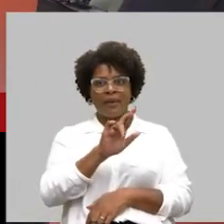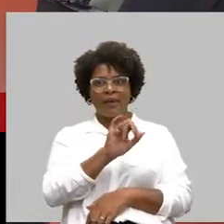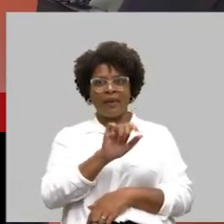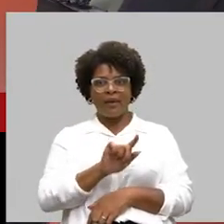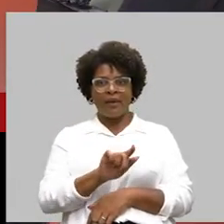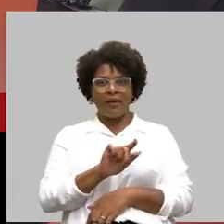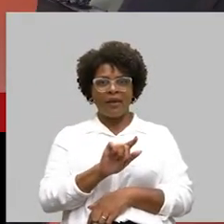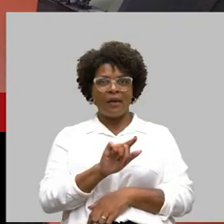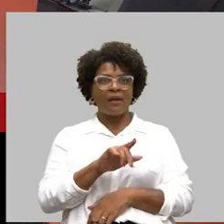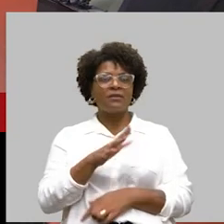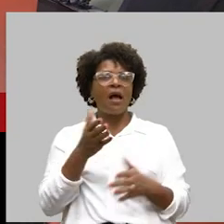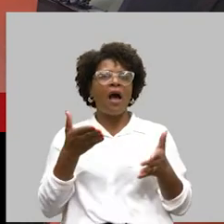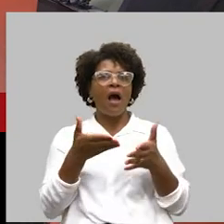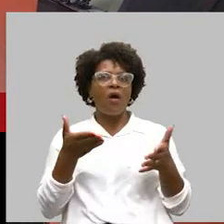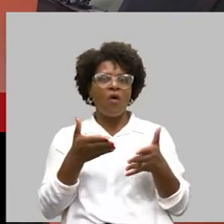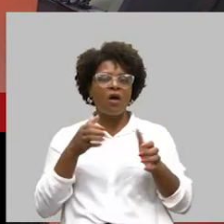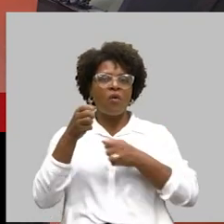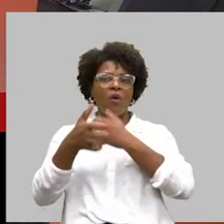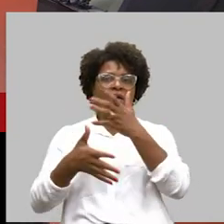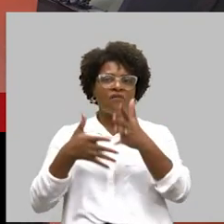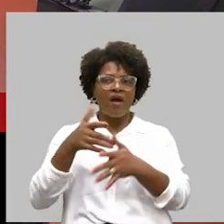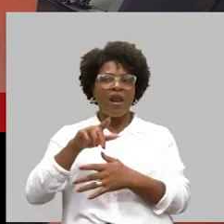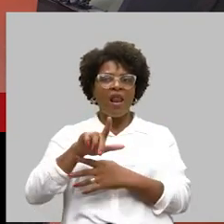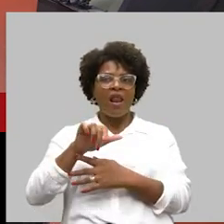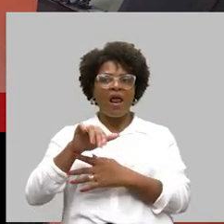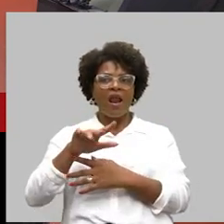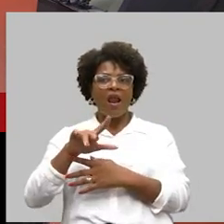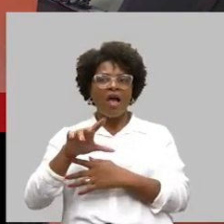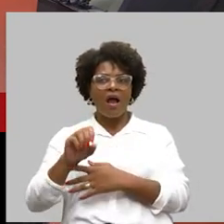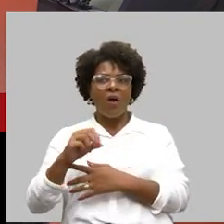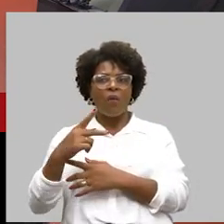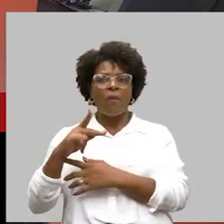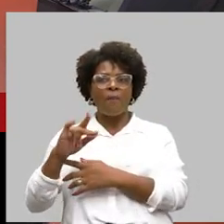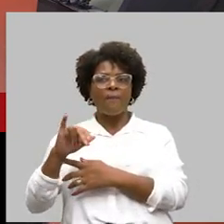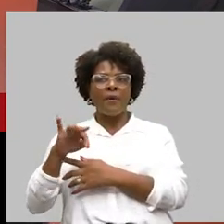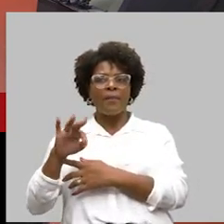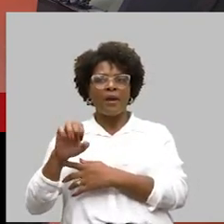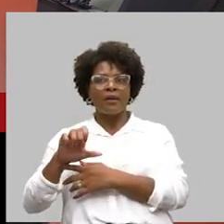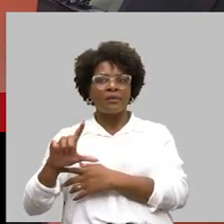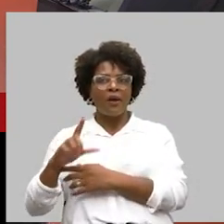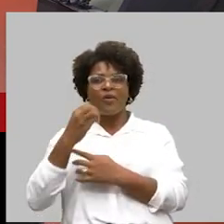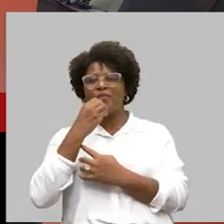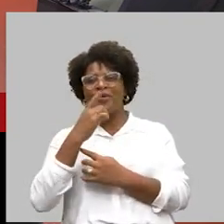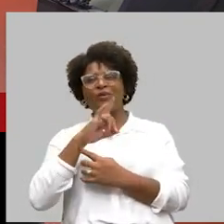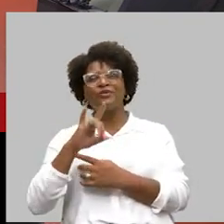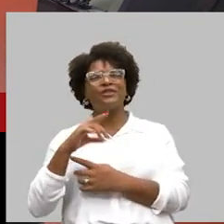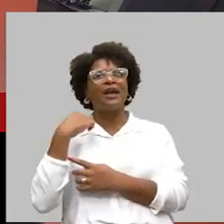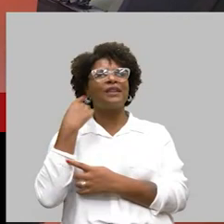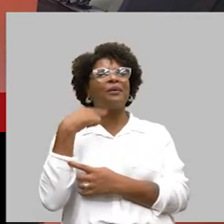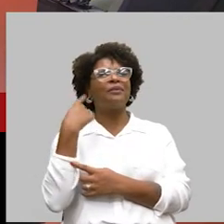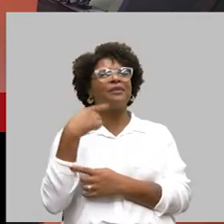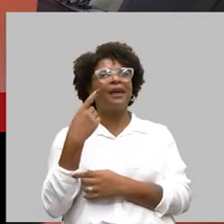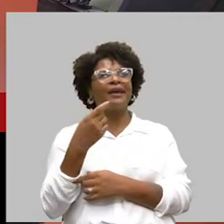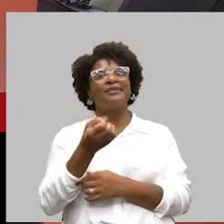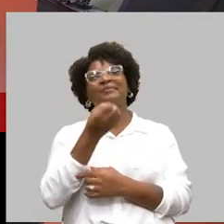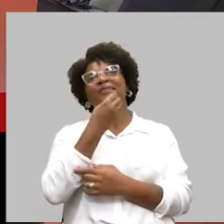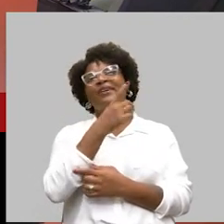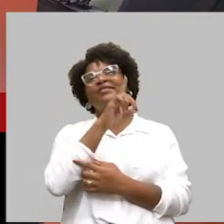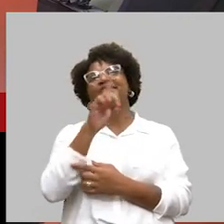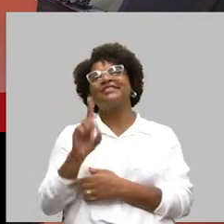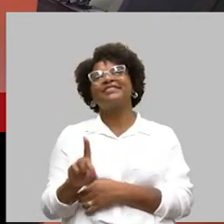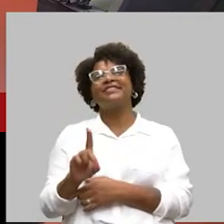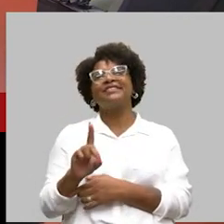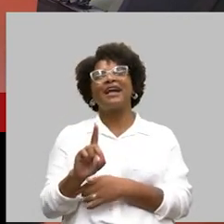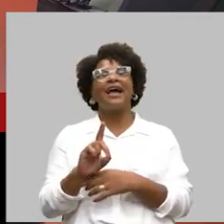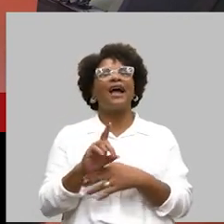Leleco Pimentel Bom dia Deputado Bom dia Nossa saudação aos